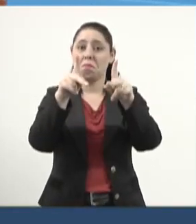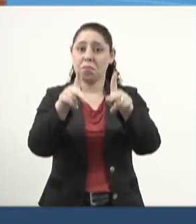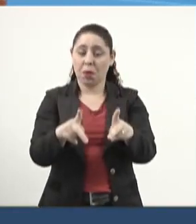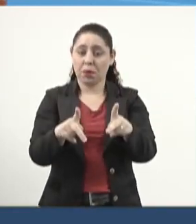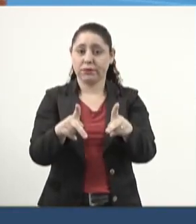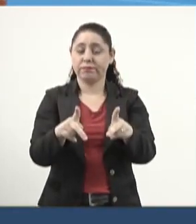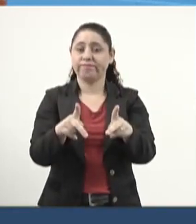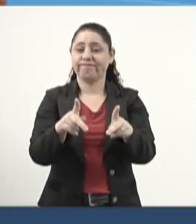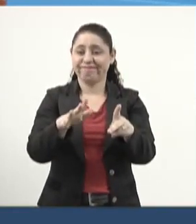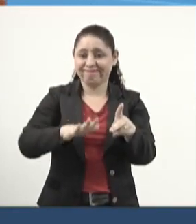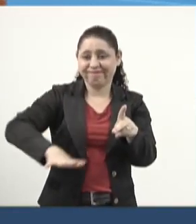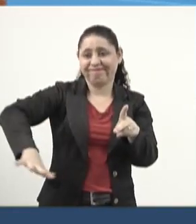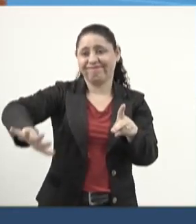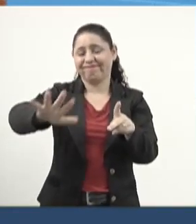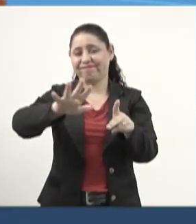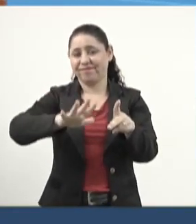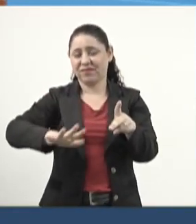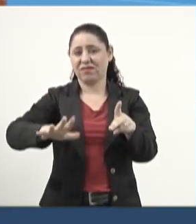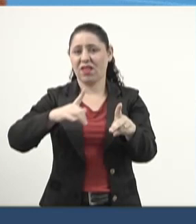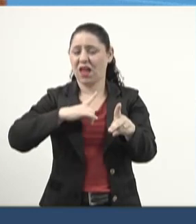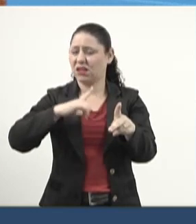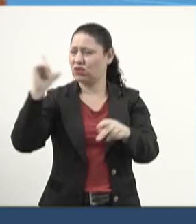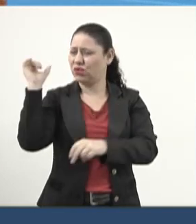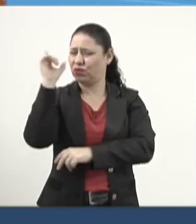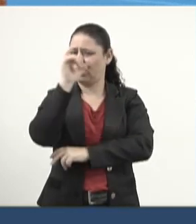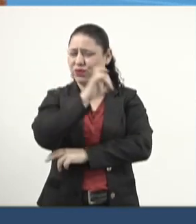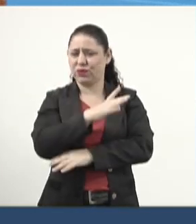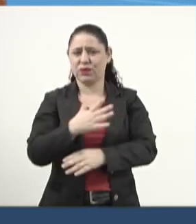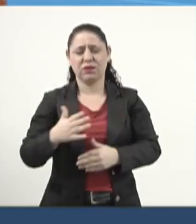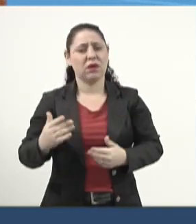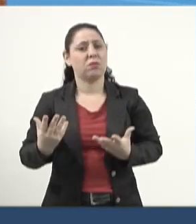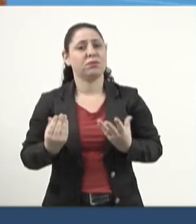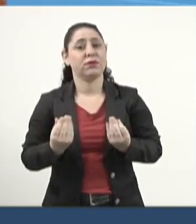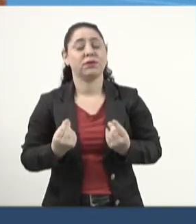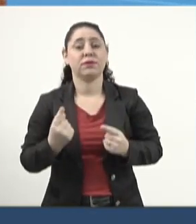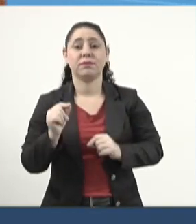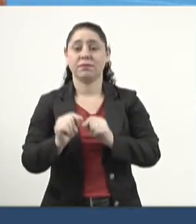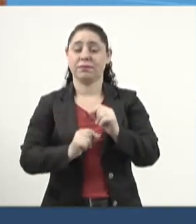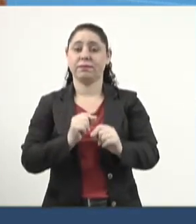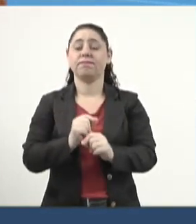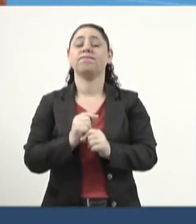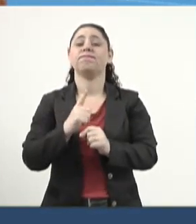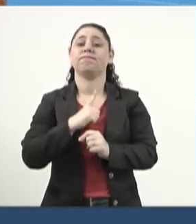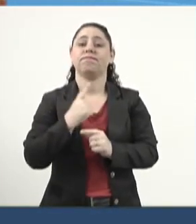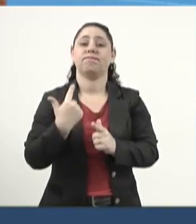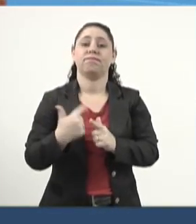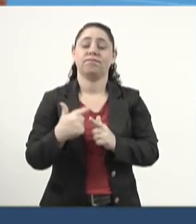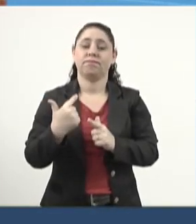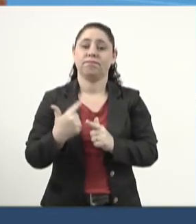população passando por extremas dificuldades em função